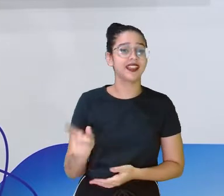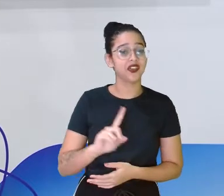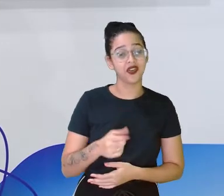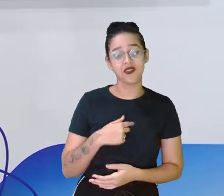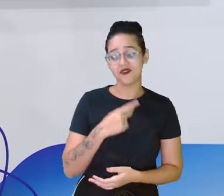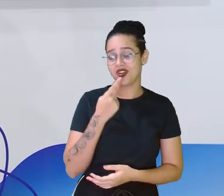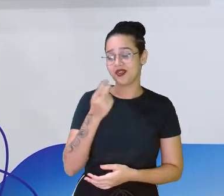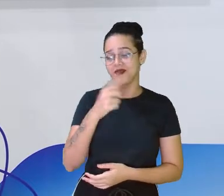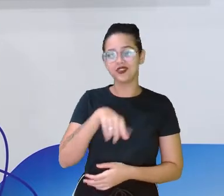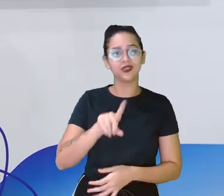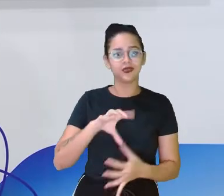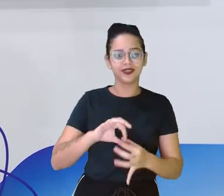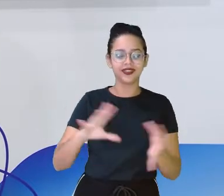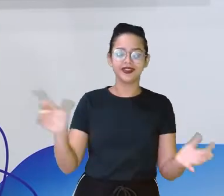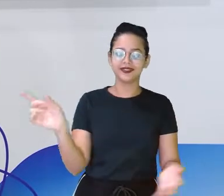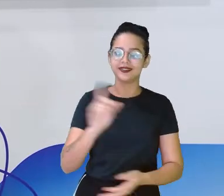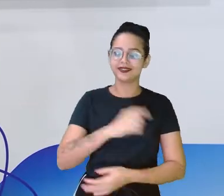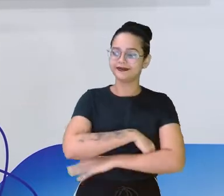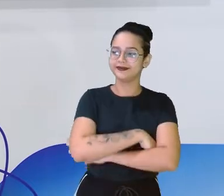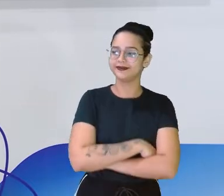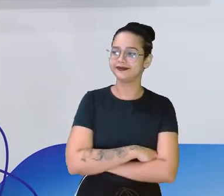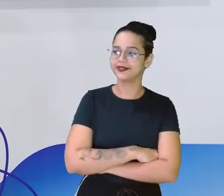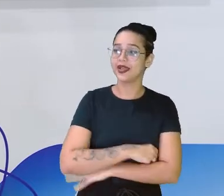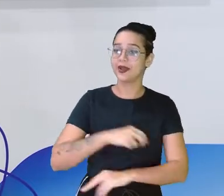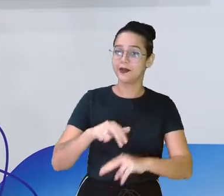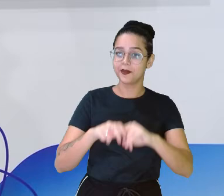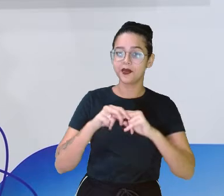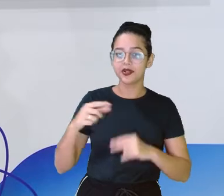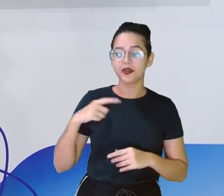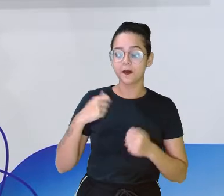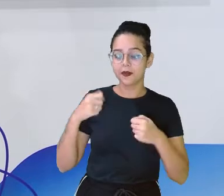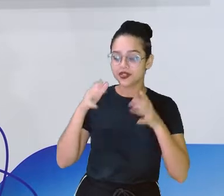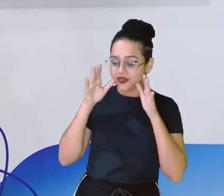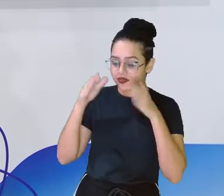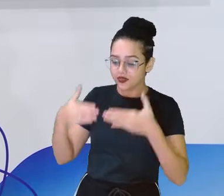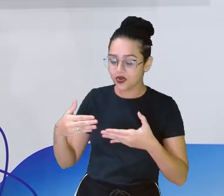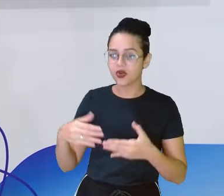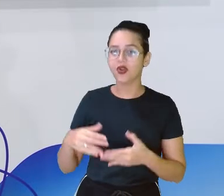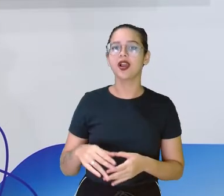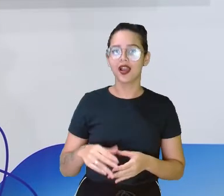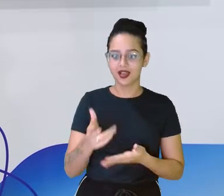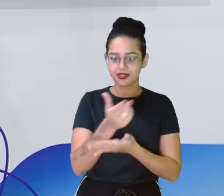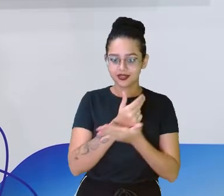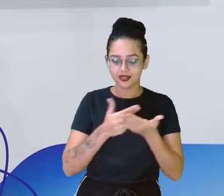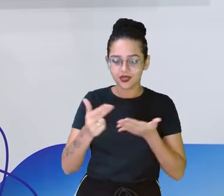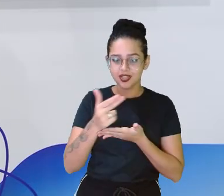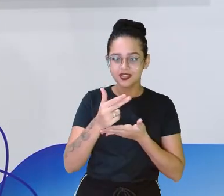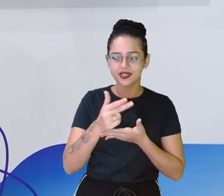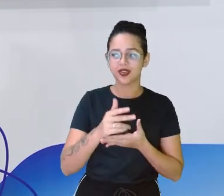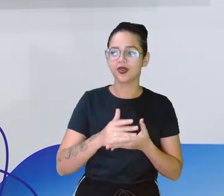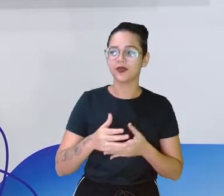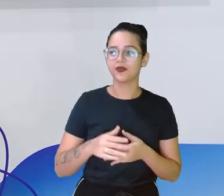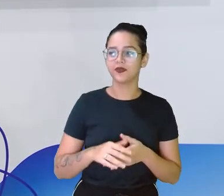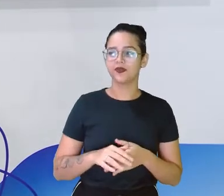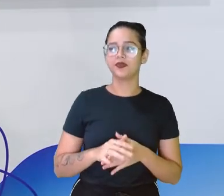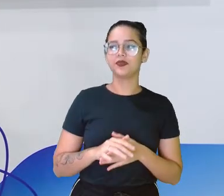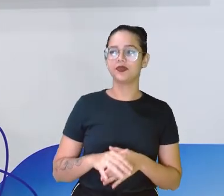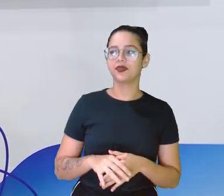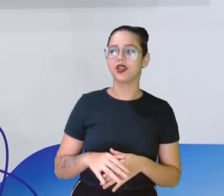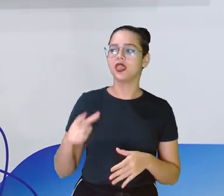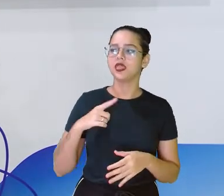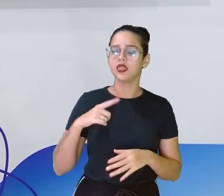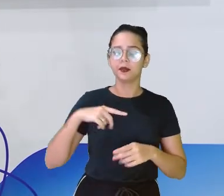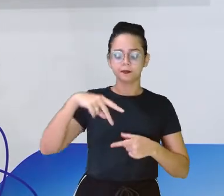disse para vocês, eles não deixam eu ficar. Por isso que eu tenho que focar num poliedro apenas. A gente tem a